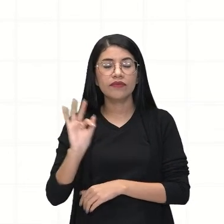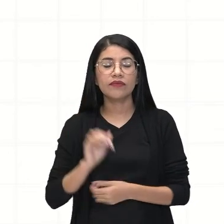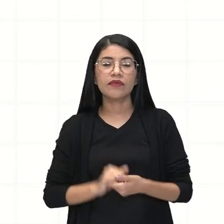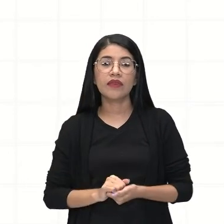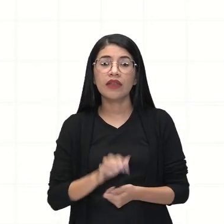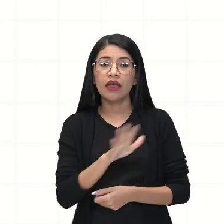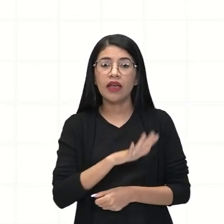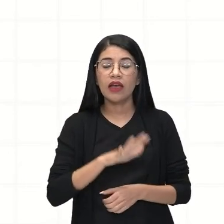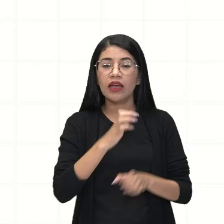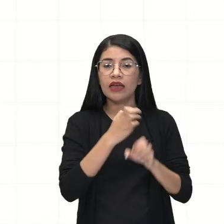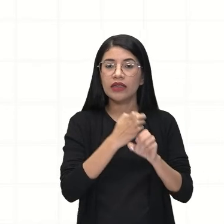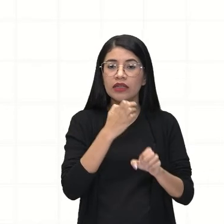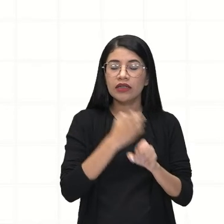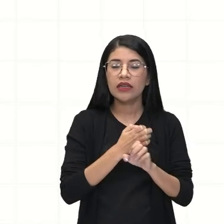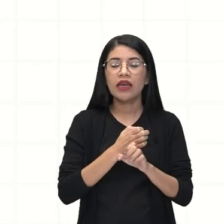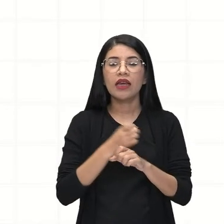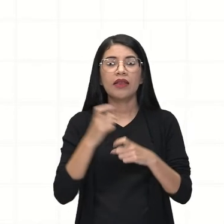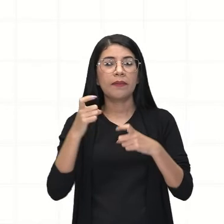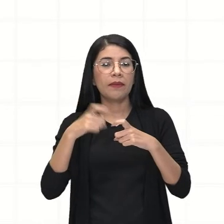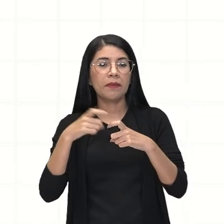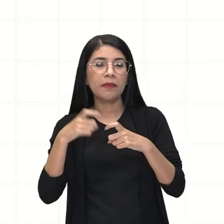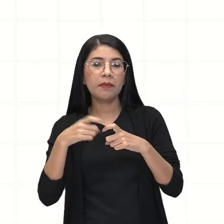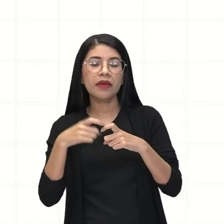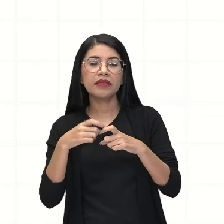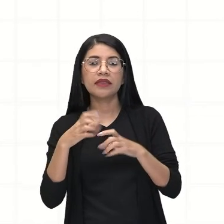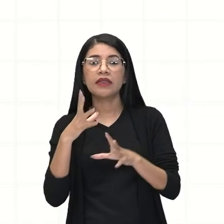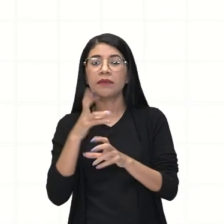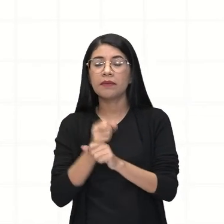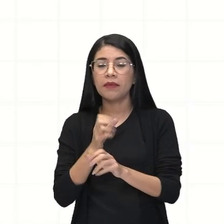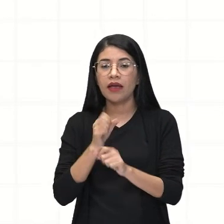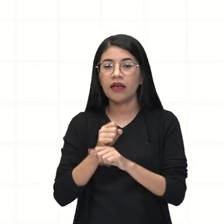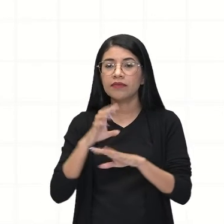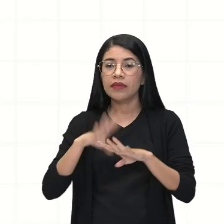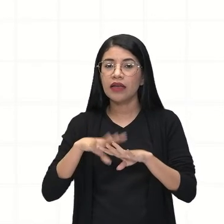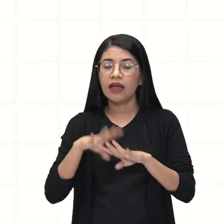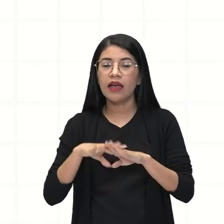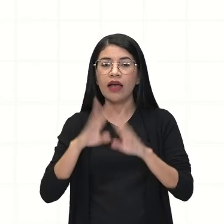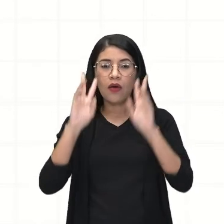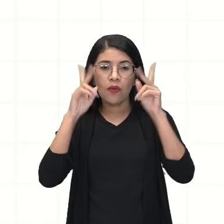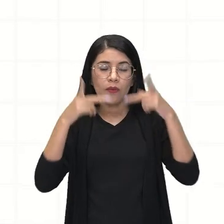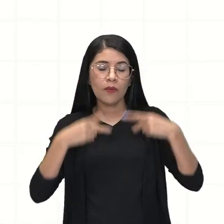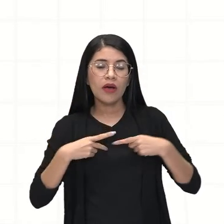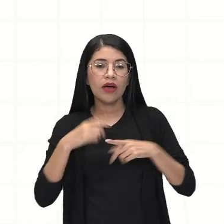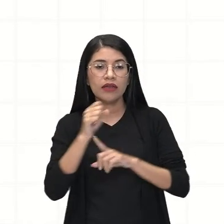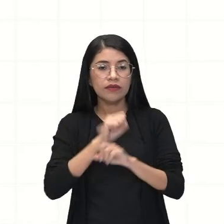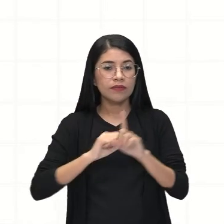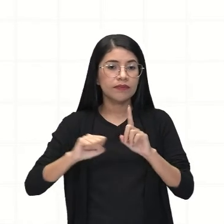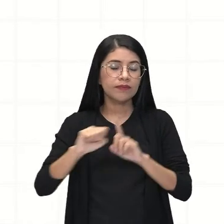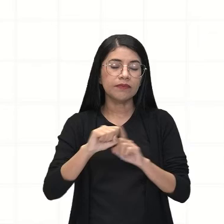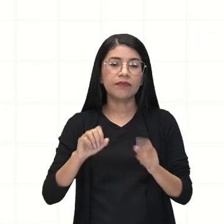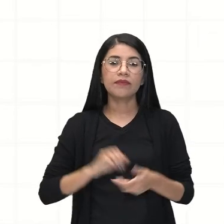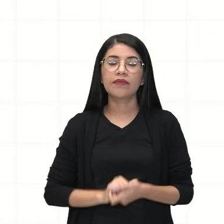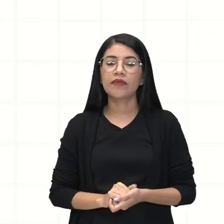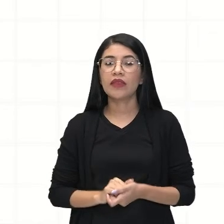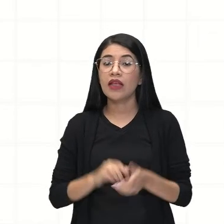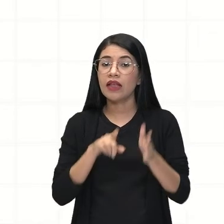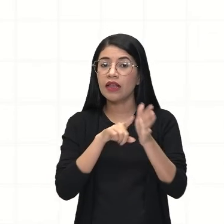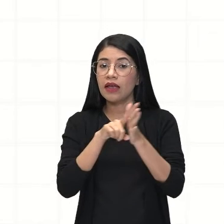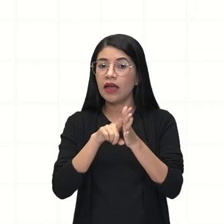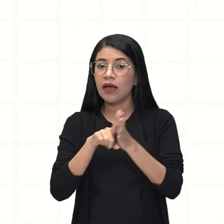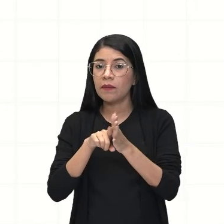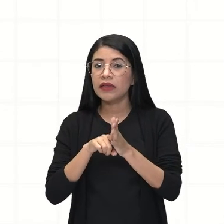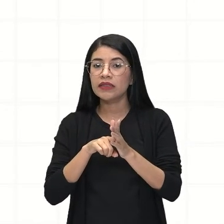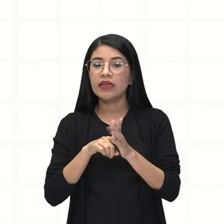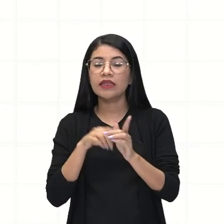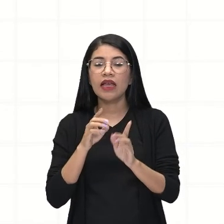eram engenharia, ciências médicas, ciências exatas, ciências humanas e ciências sociais. Da pesquisa, fez-se o